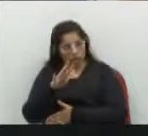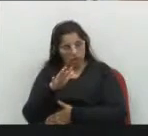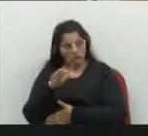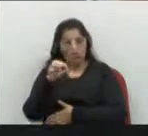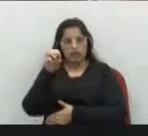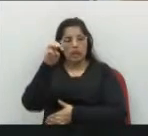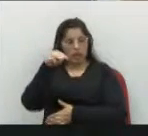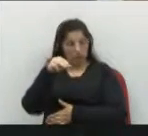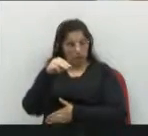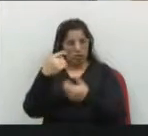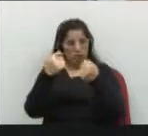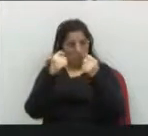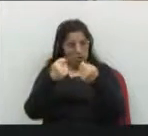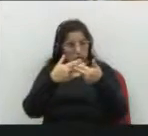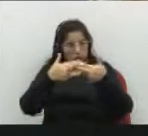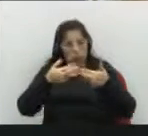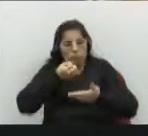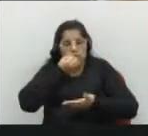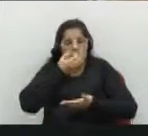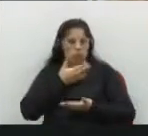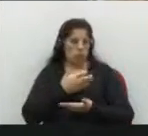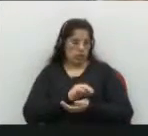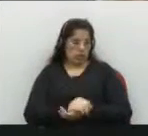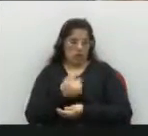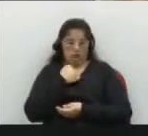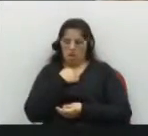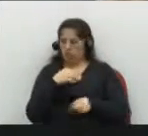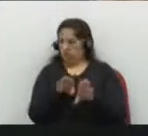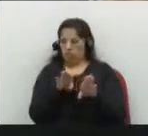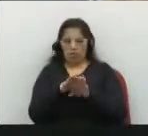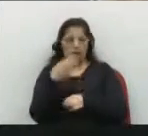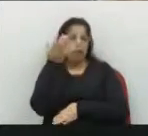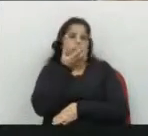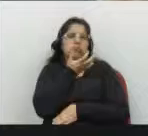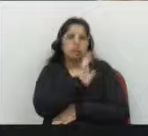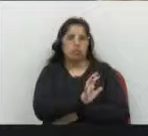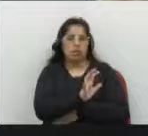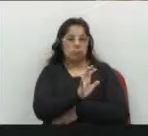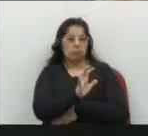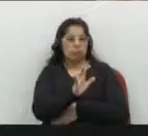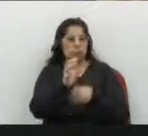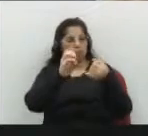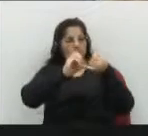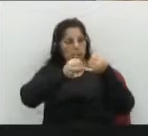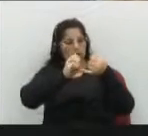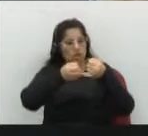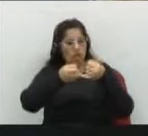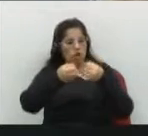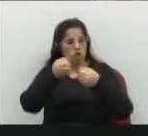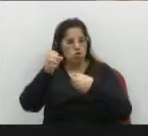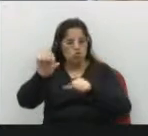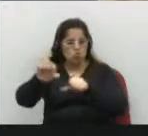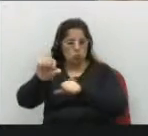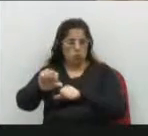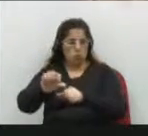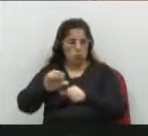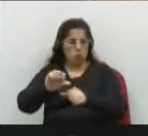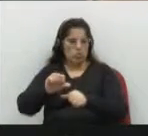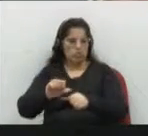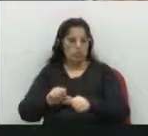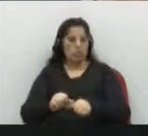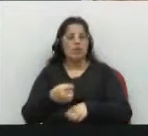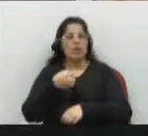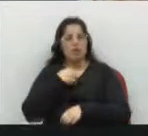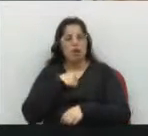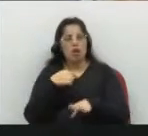merecem mesmo. Nem eu aceito um feijão que chega estragado. Eu não aceito. E tenho